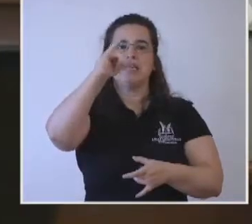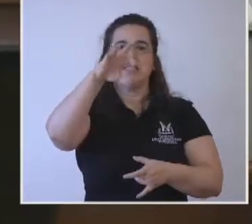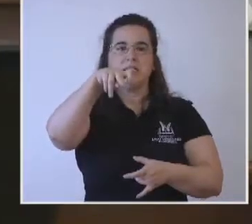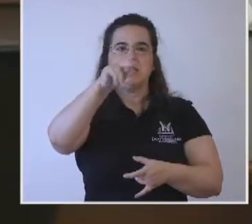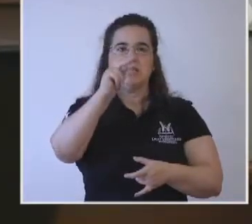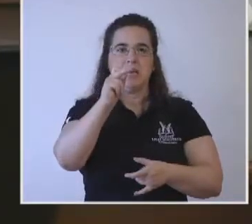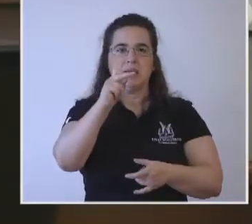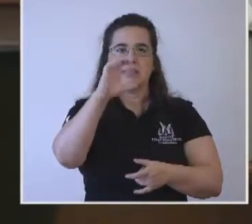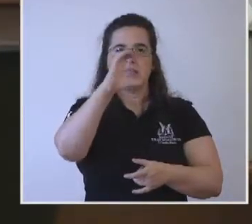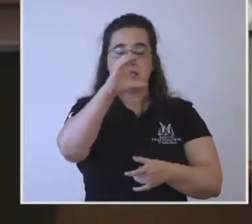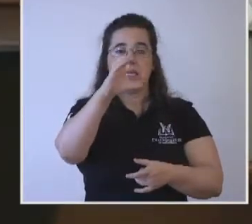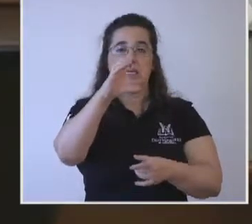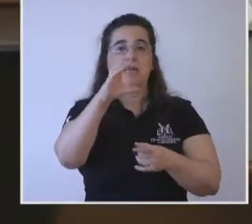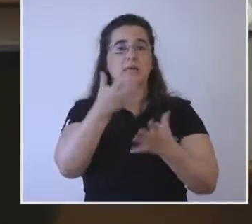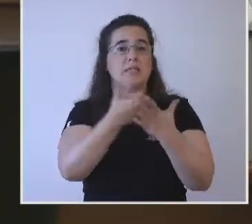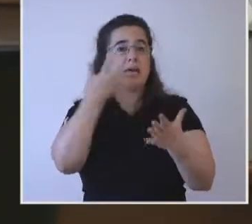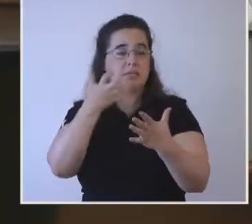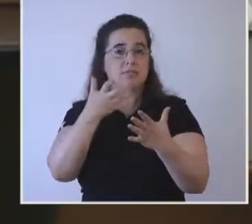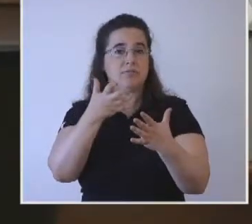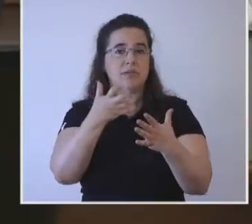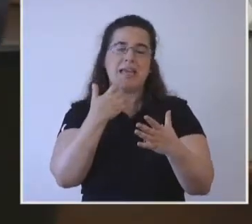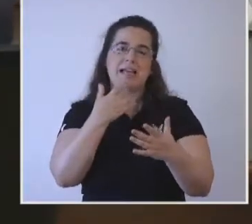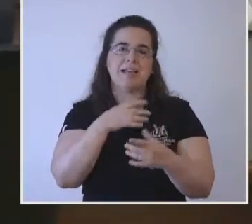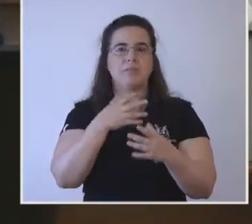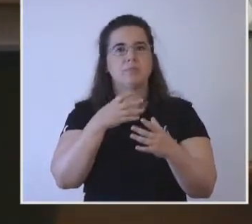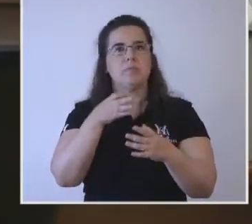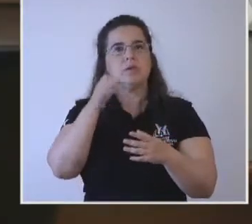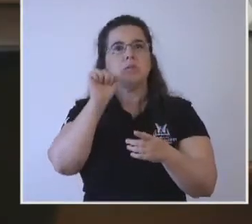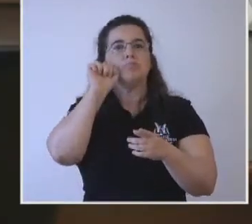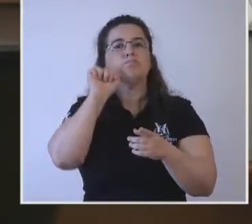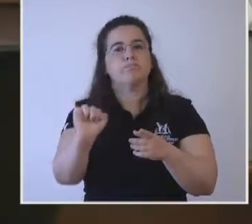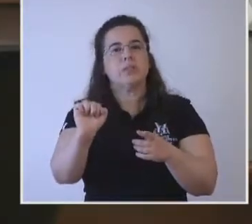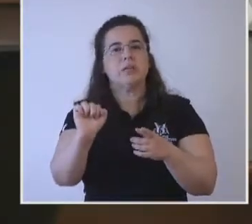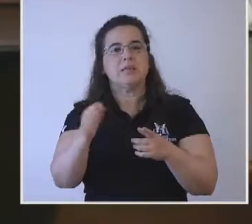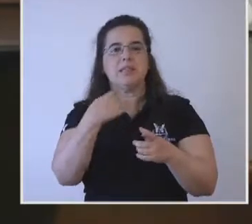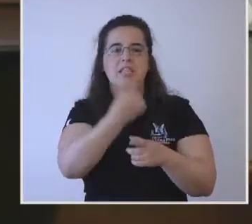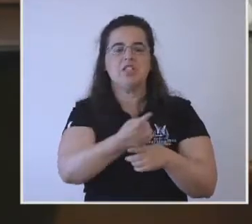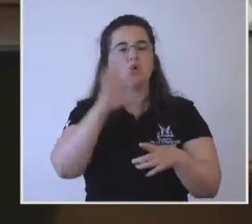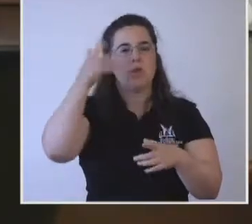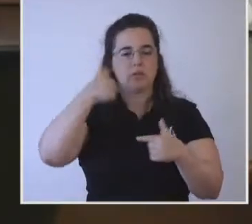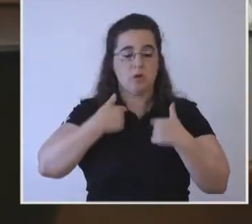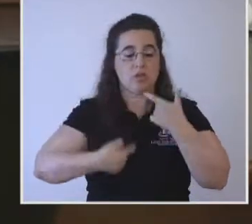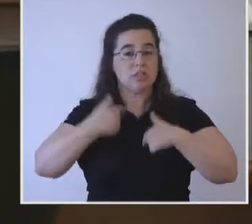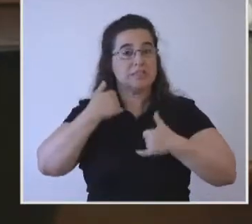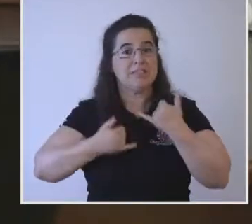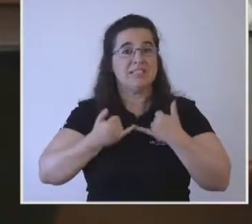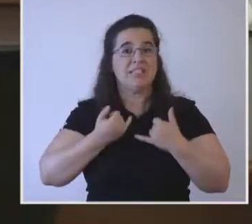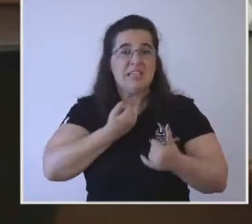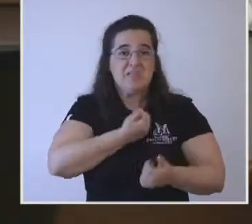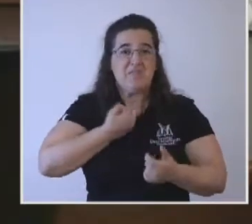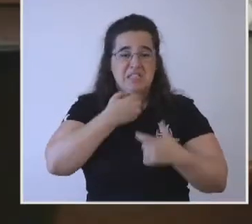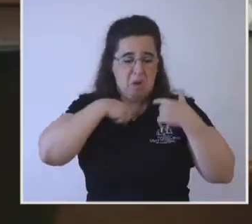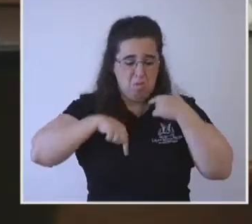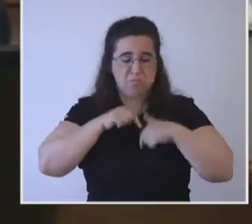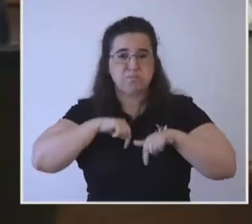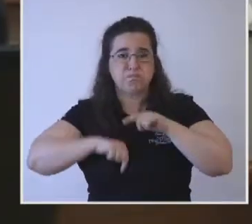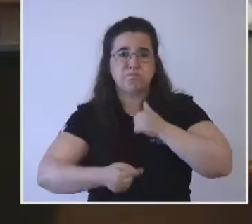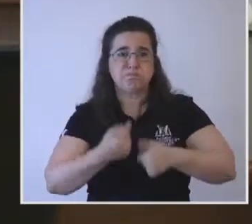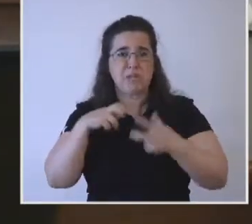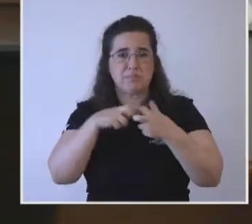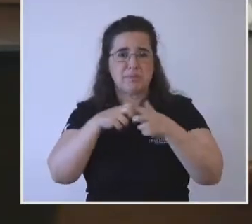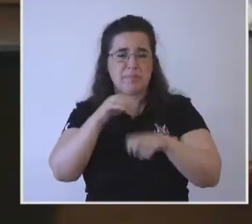de inflamação interna no nosso corpo, é um medidor da inflamação, pessoas com uma proteína C reativa alta